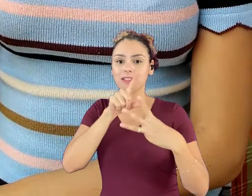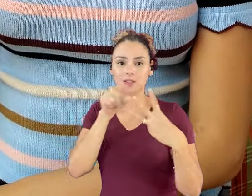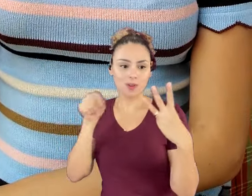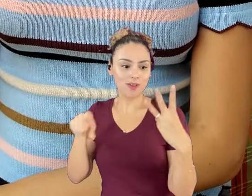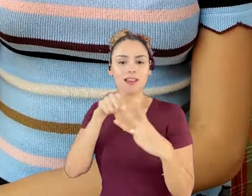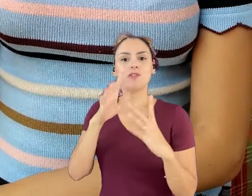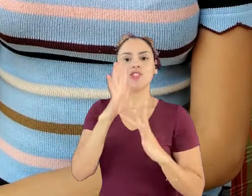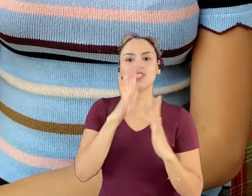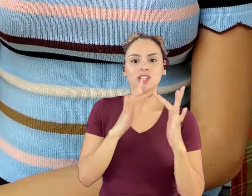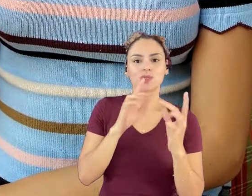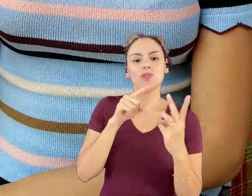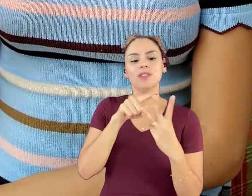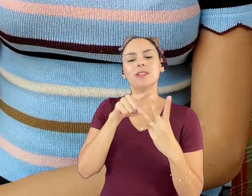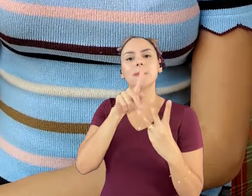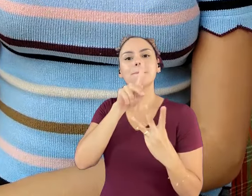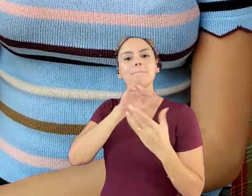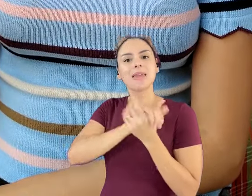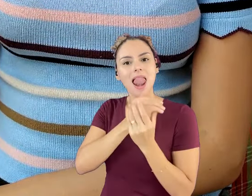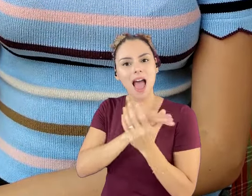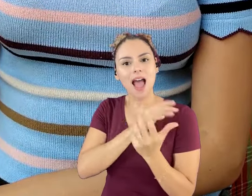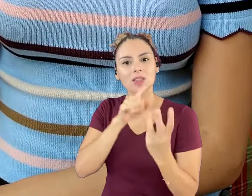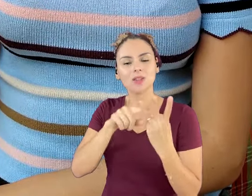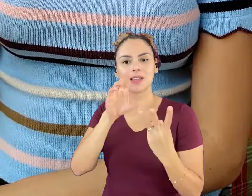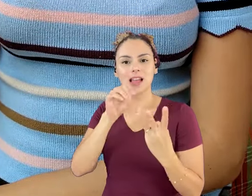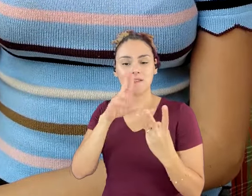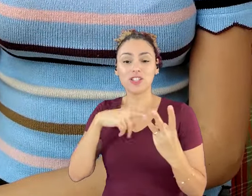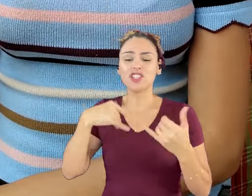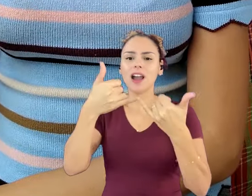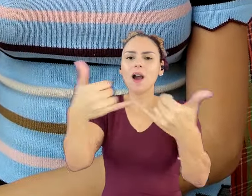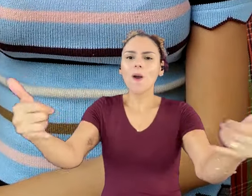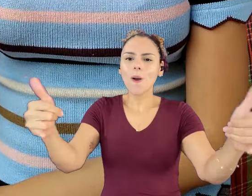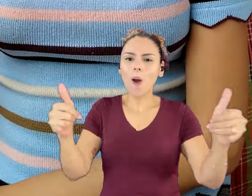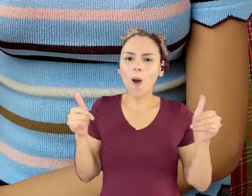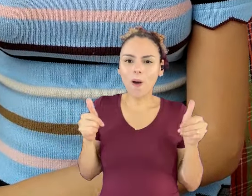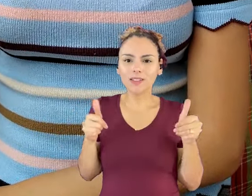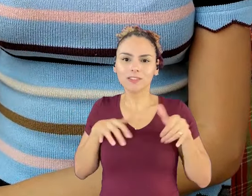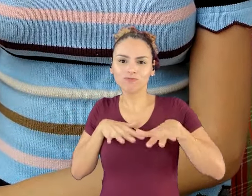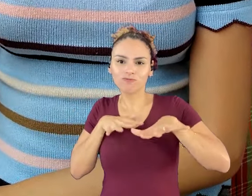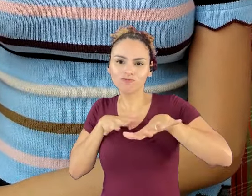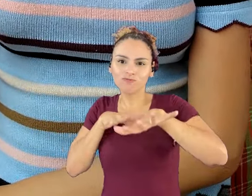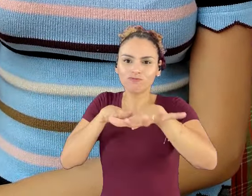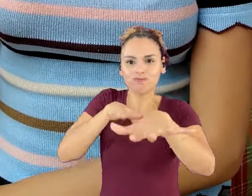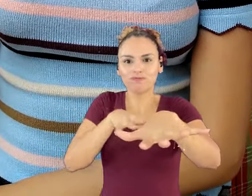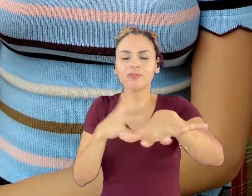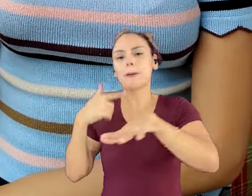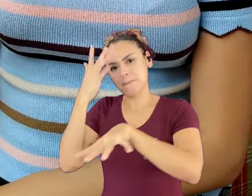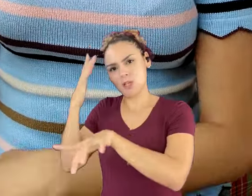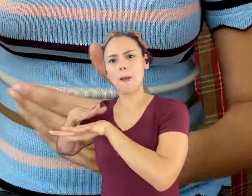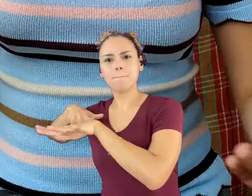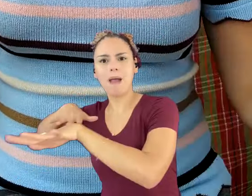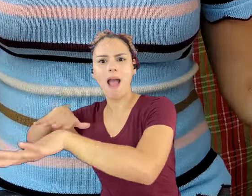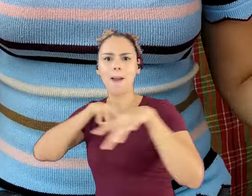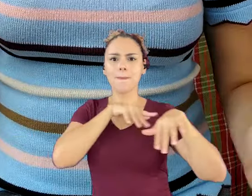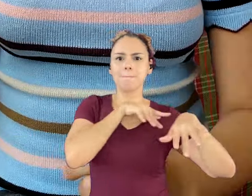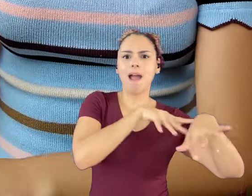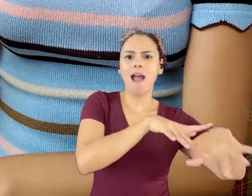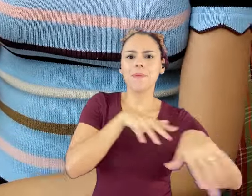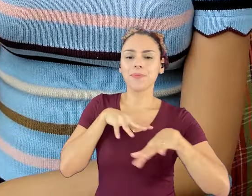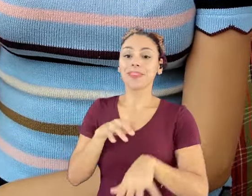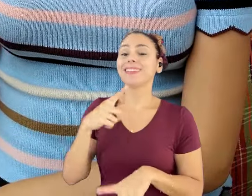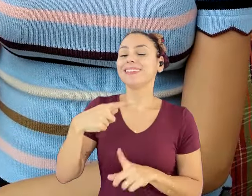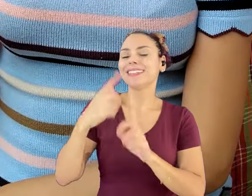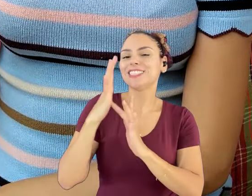Cipriano, Pilatos foi o Nicanor. Duas cordas paralelas separavam a multidão para que pudessem entre elas caminhar a